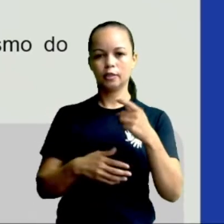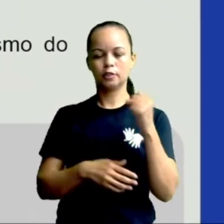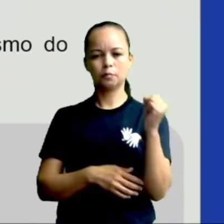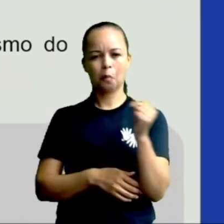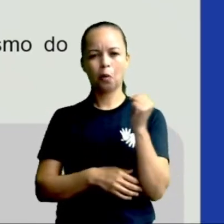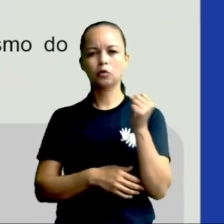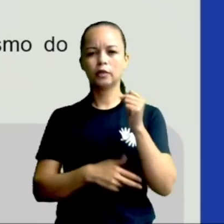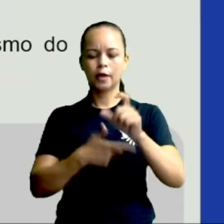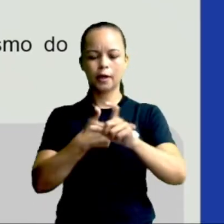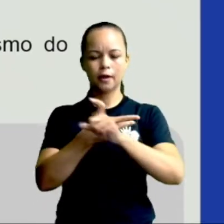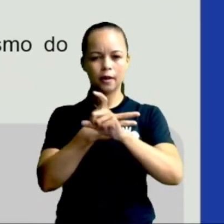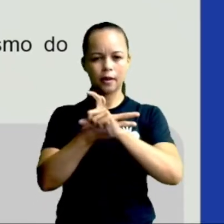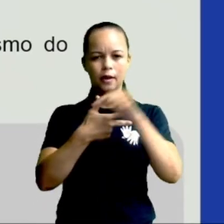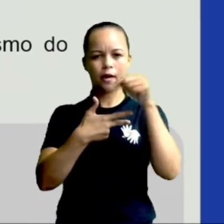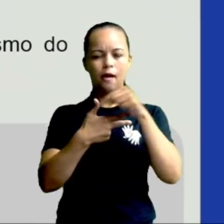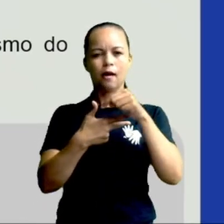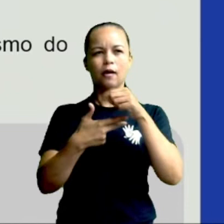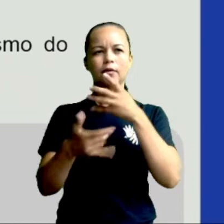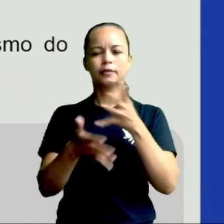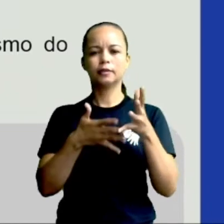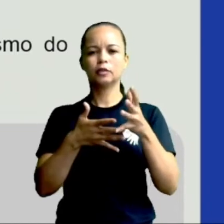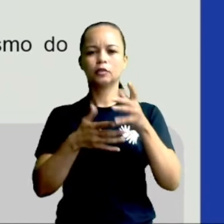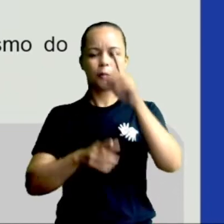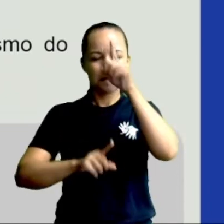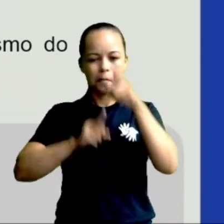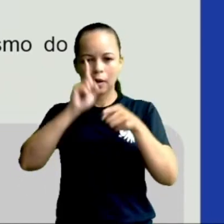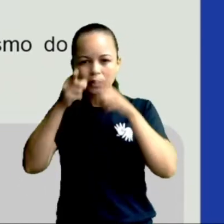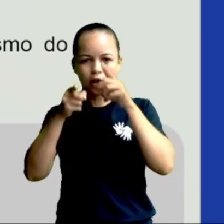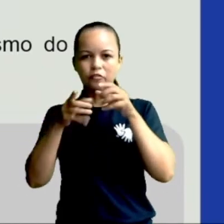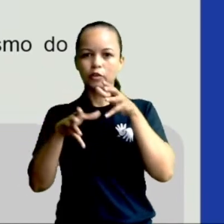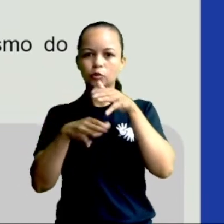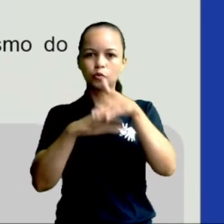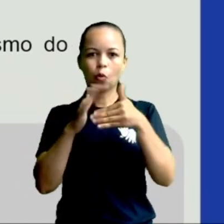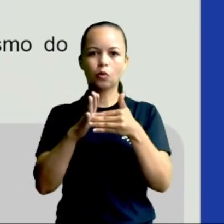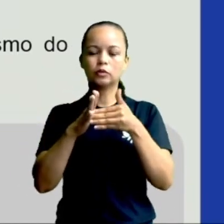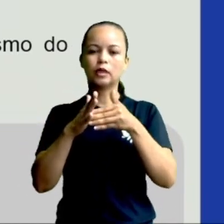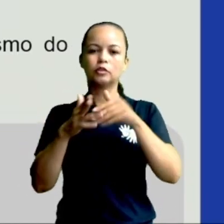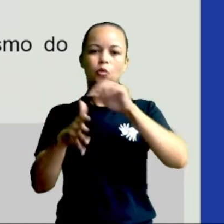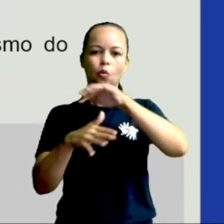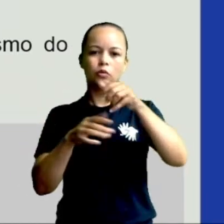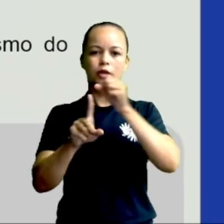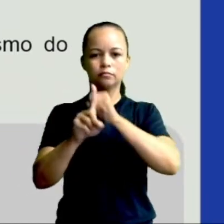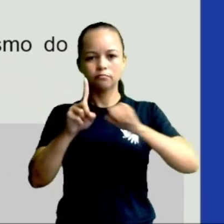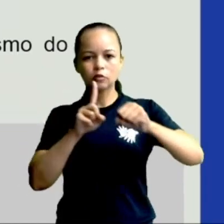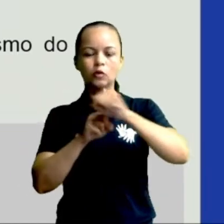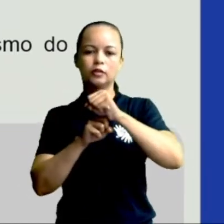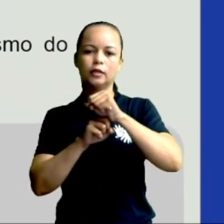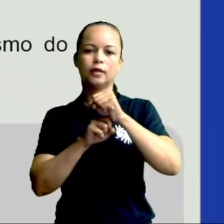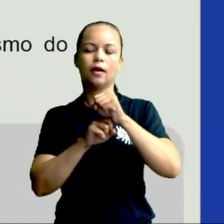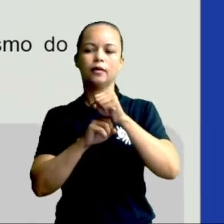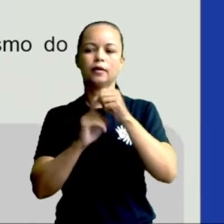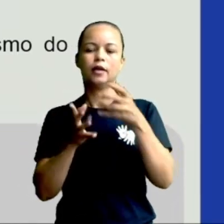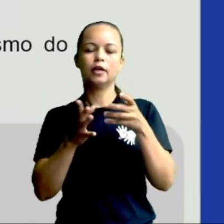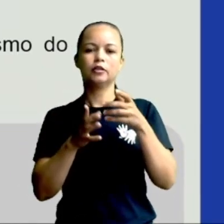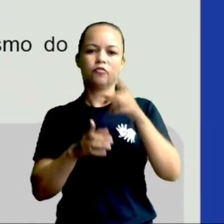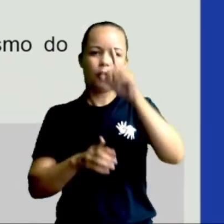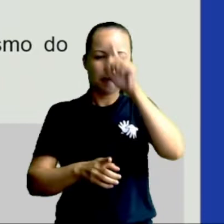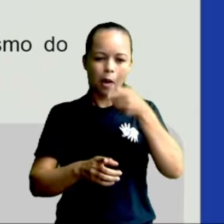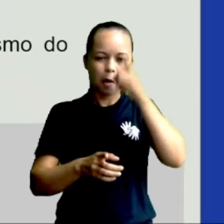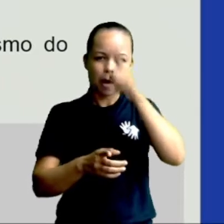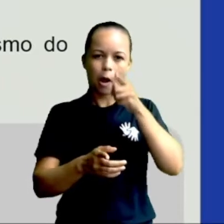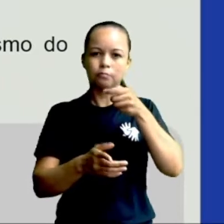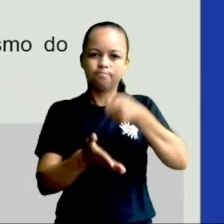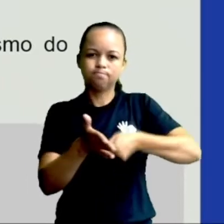era centralizador, era quem comandava tudo, os outros poderes e toda a sociedade de forma